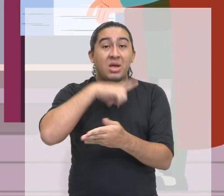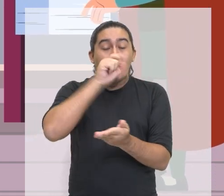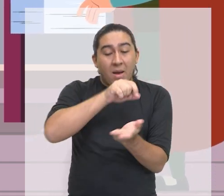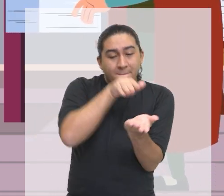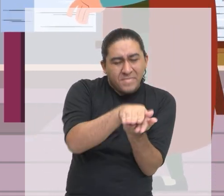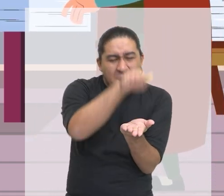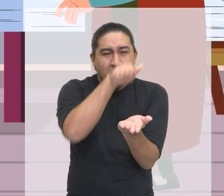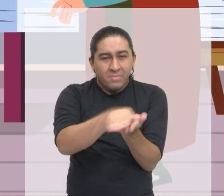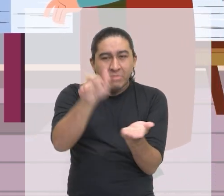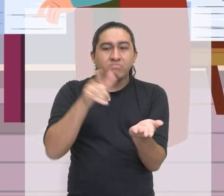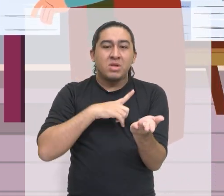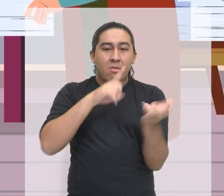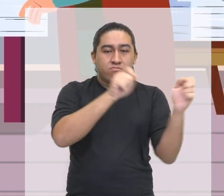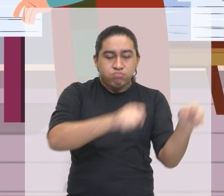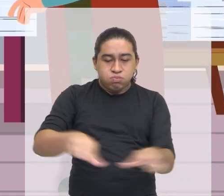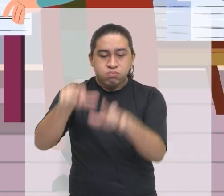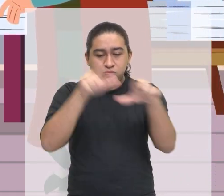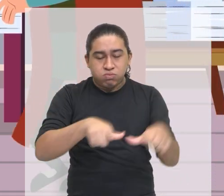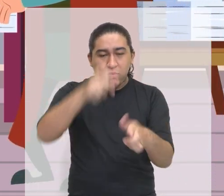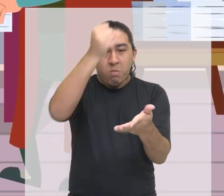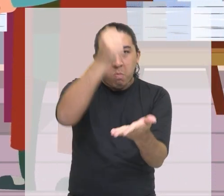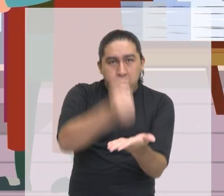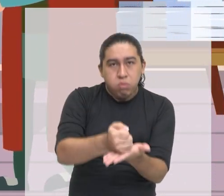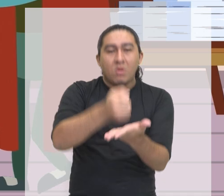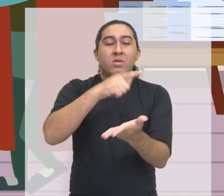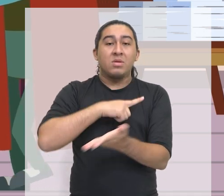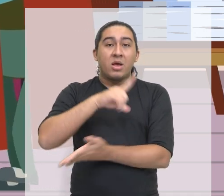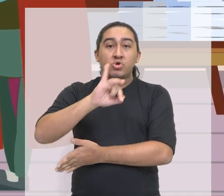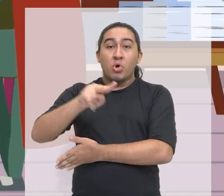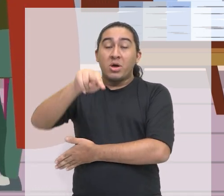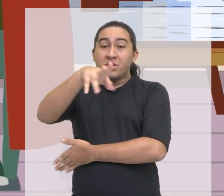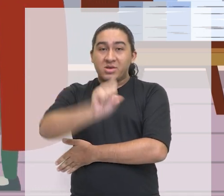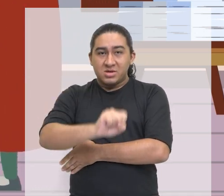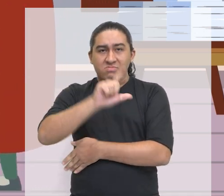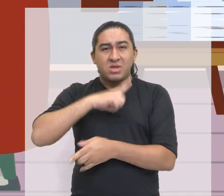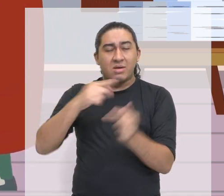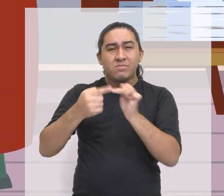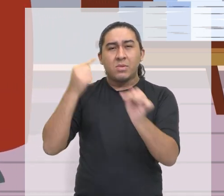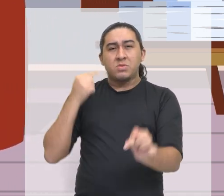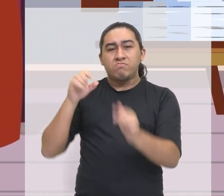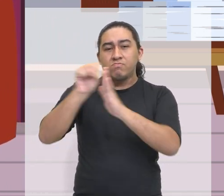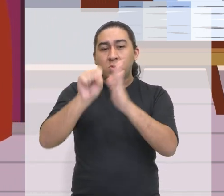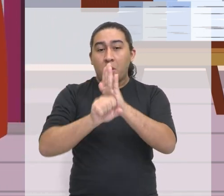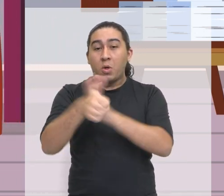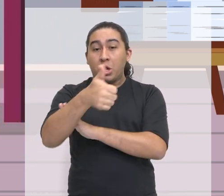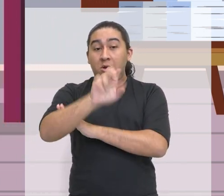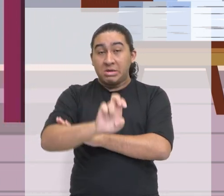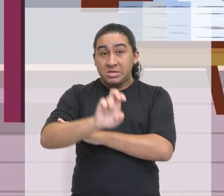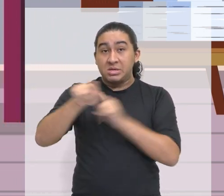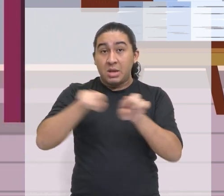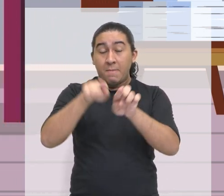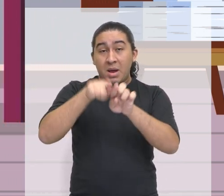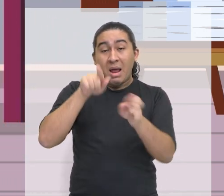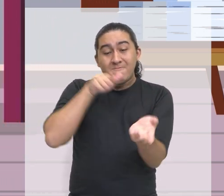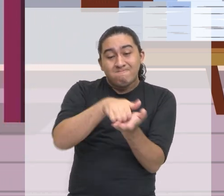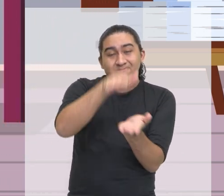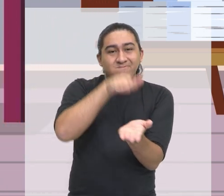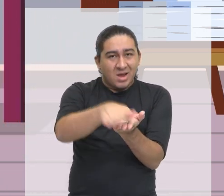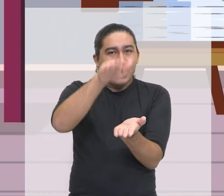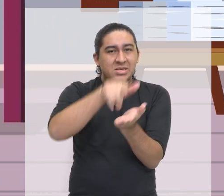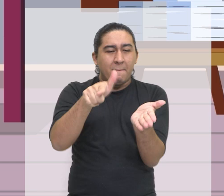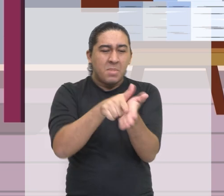tipos móveis por Johannes Gutenberg, no século XV. A imprensa